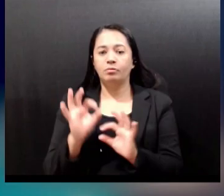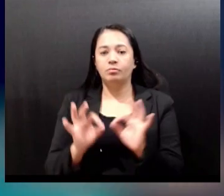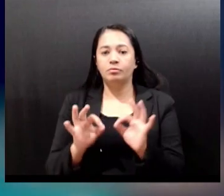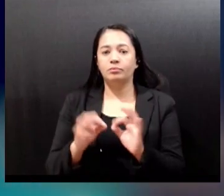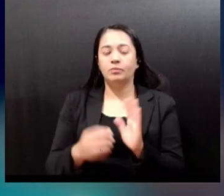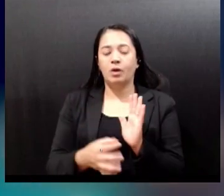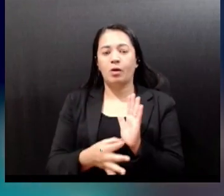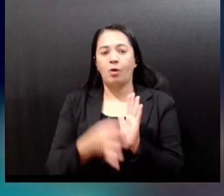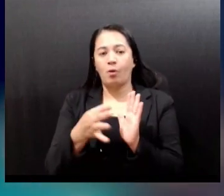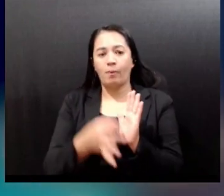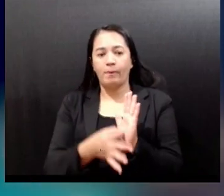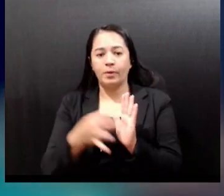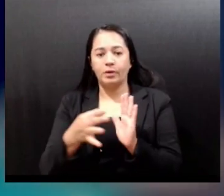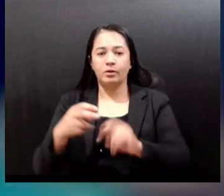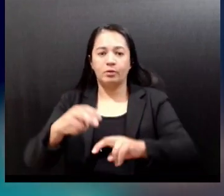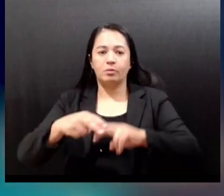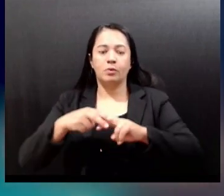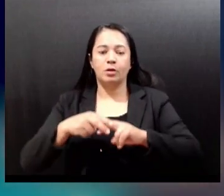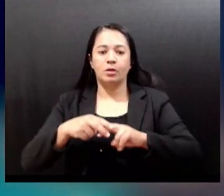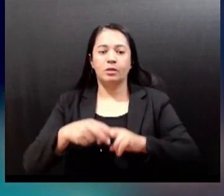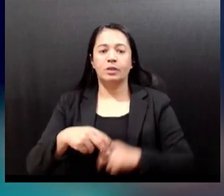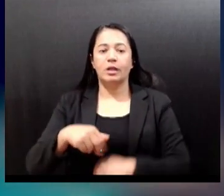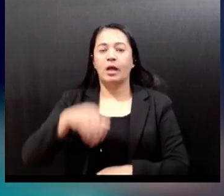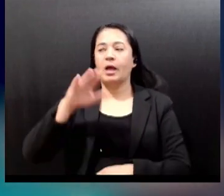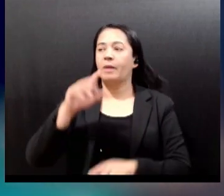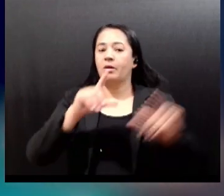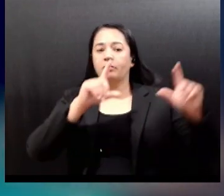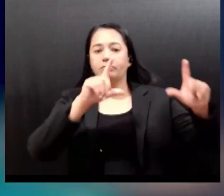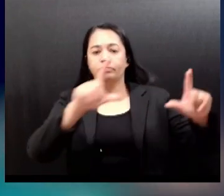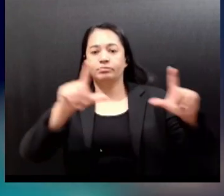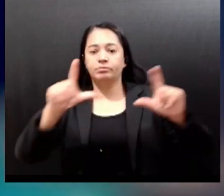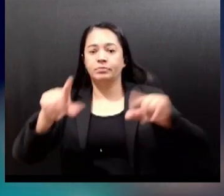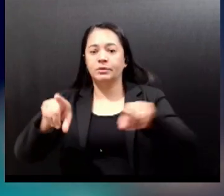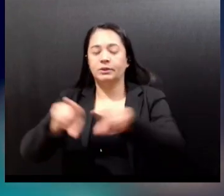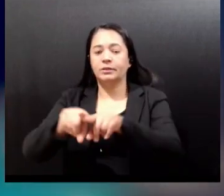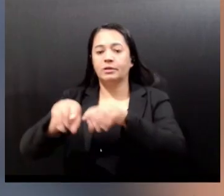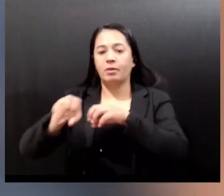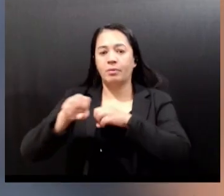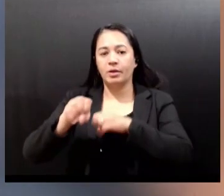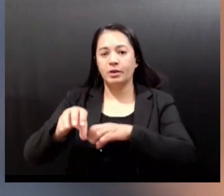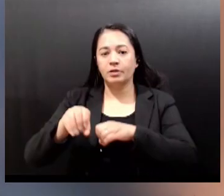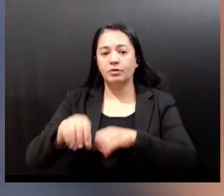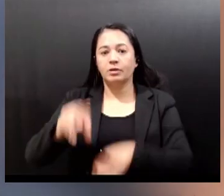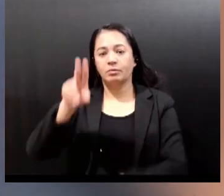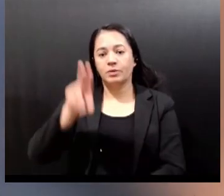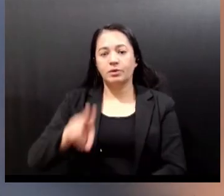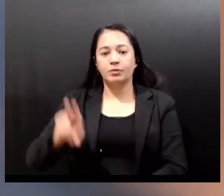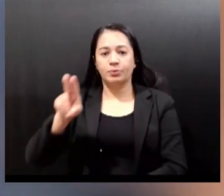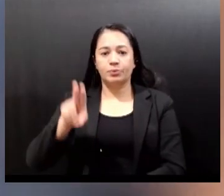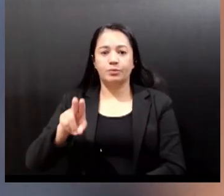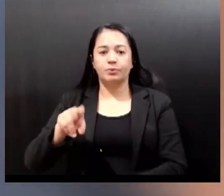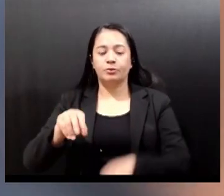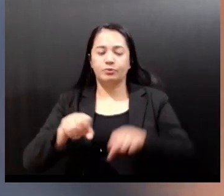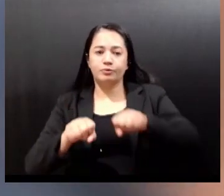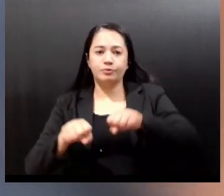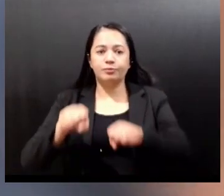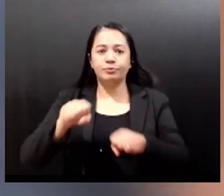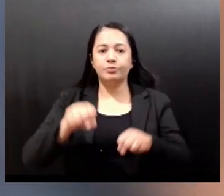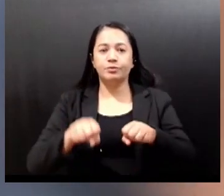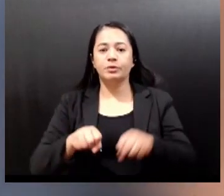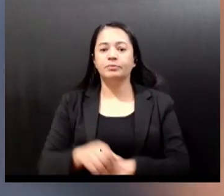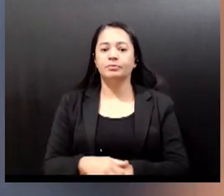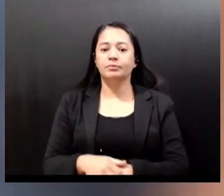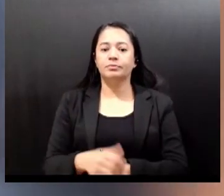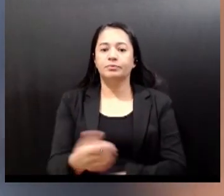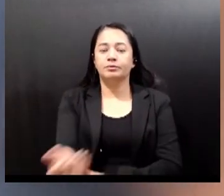respeito a mais sinalização e também a educação para o uso dos patinetes. O secretário municipal de transporte